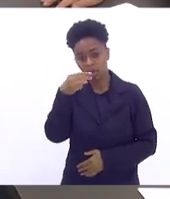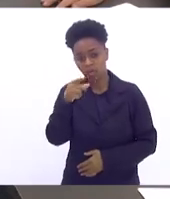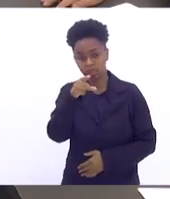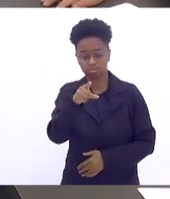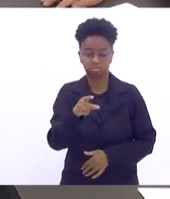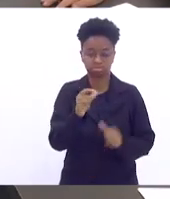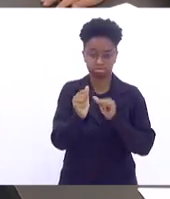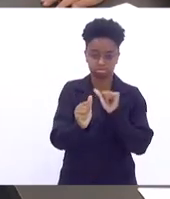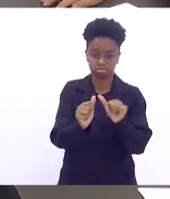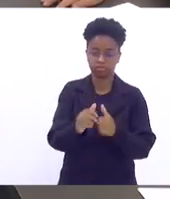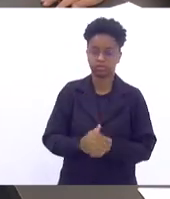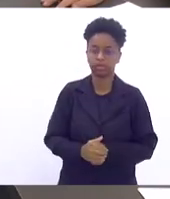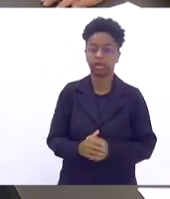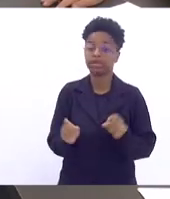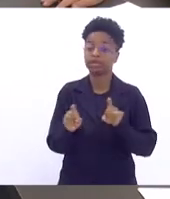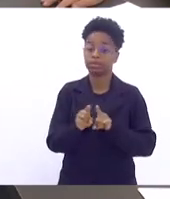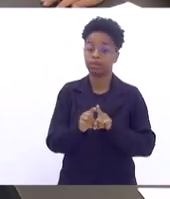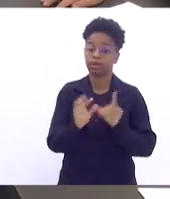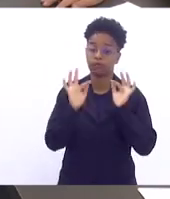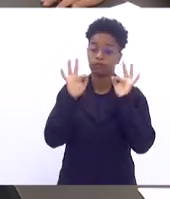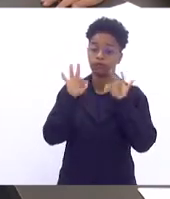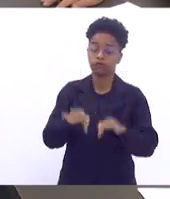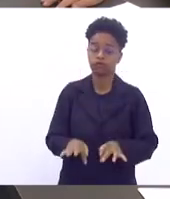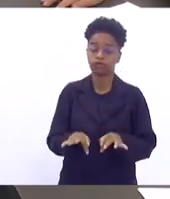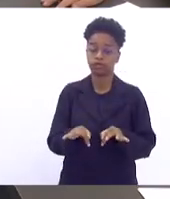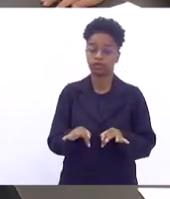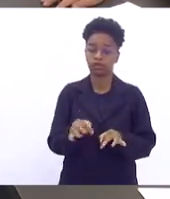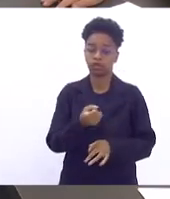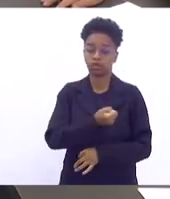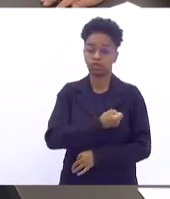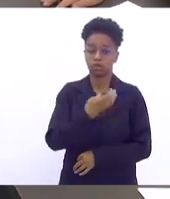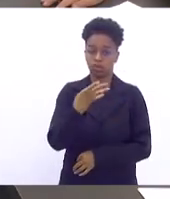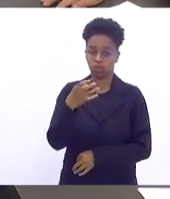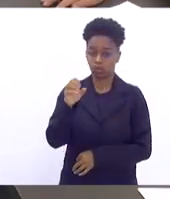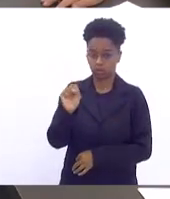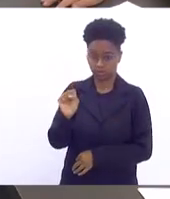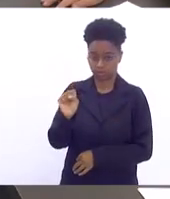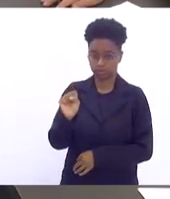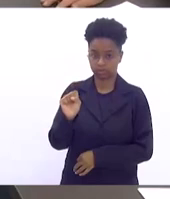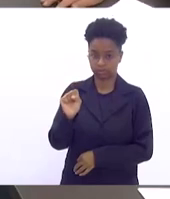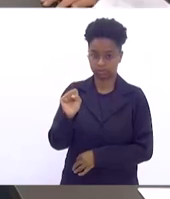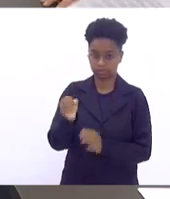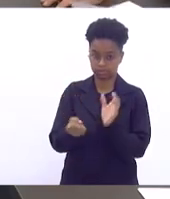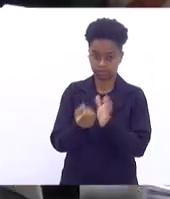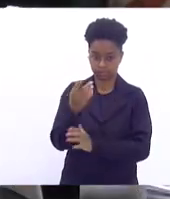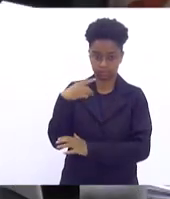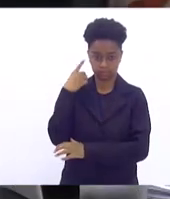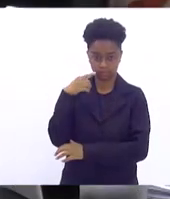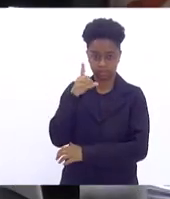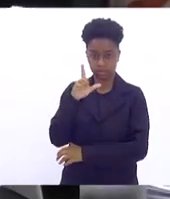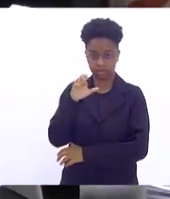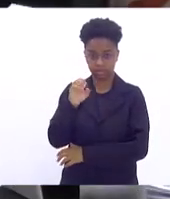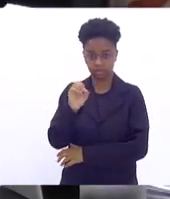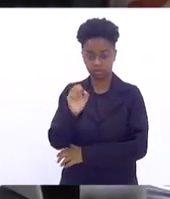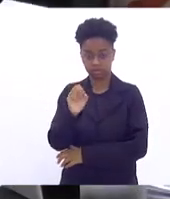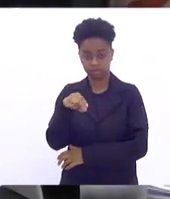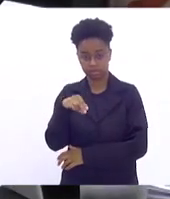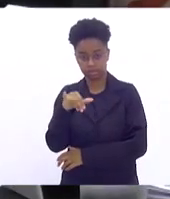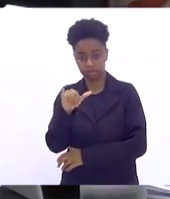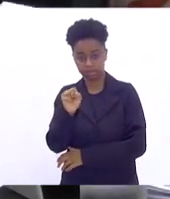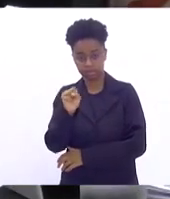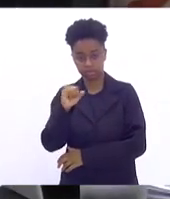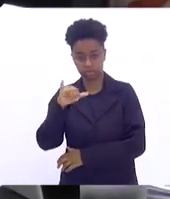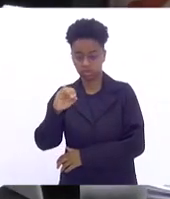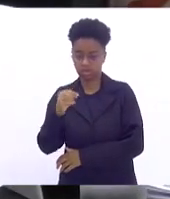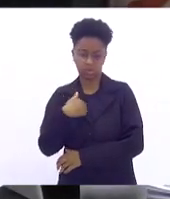e finalmente o 48 do deputado de reunismo Lins que eu também